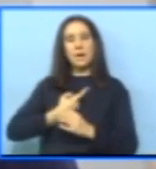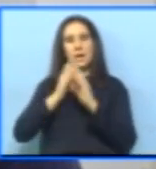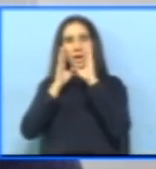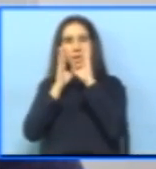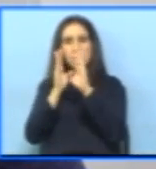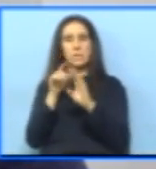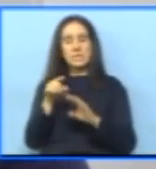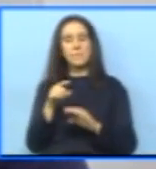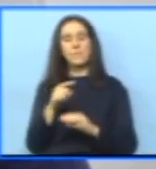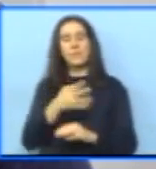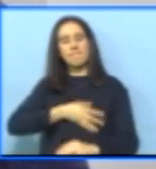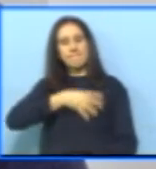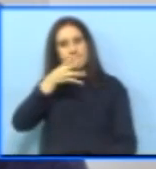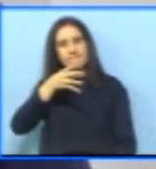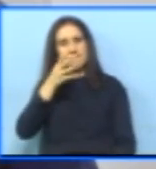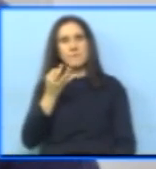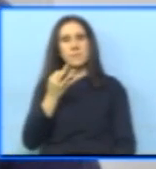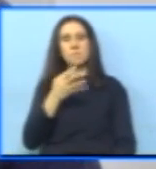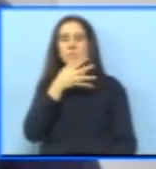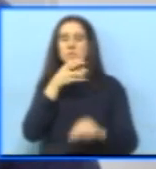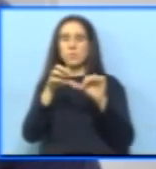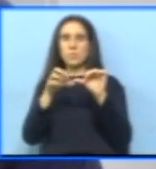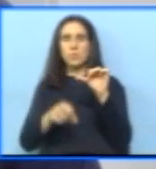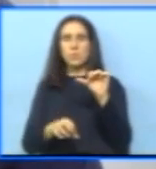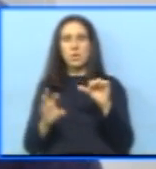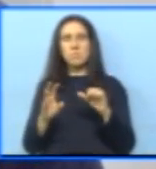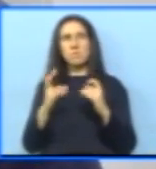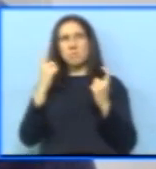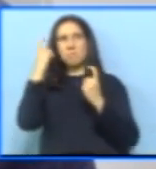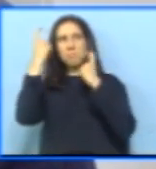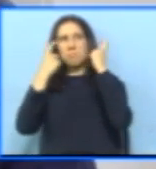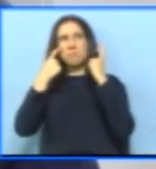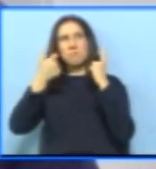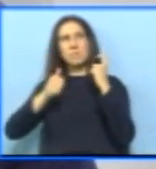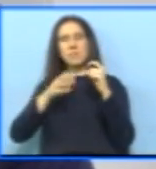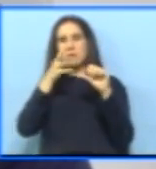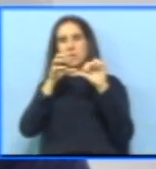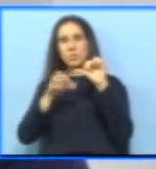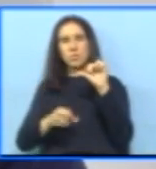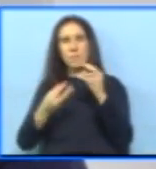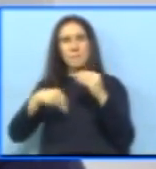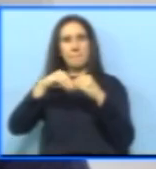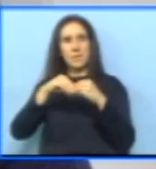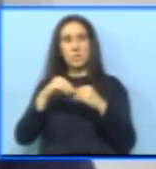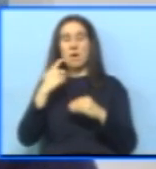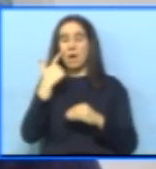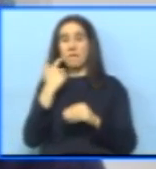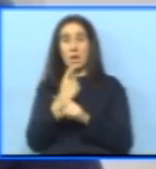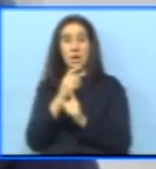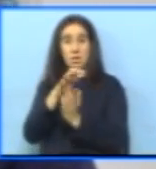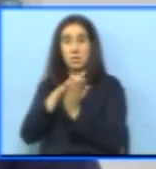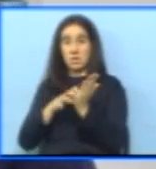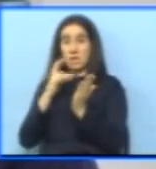tipo de argumentação, é de facto o discurso, mais do que o discurso racional e argumentativo, e se calhar com isso estamos a entrar já na segunda